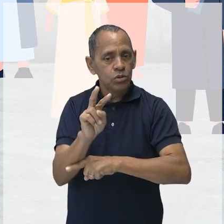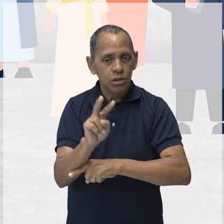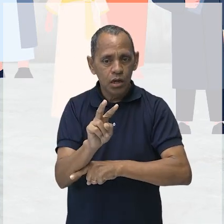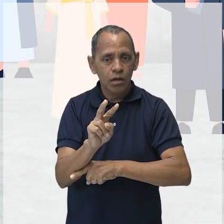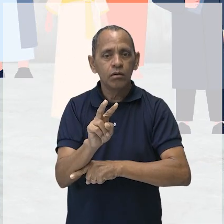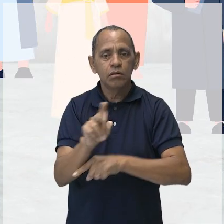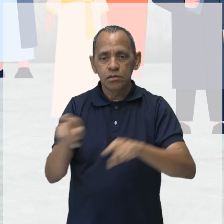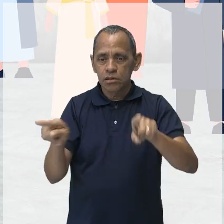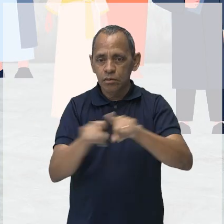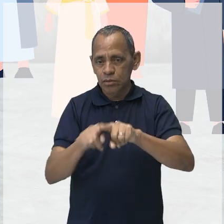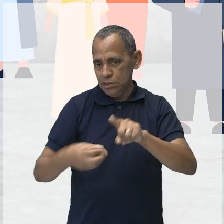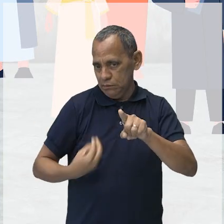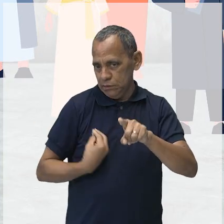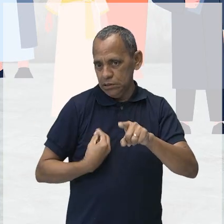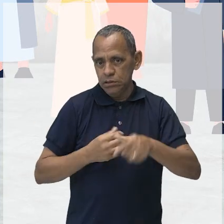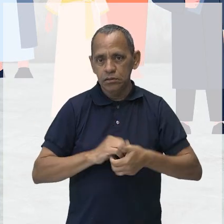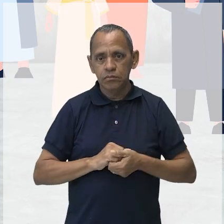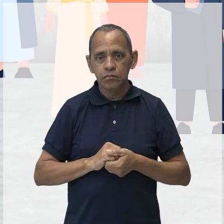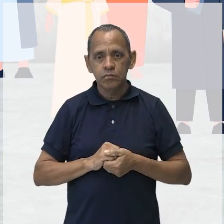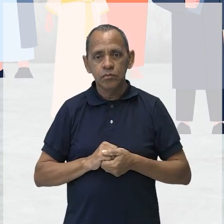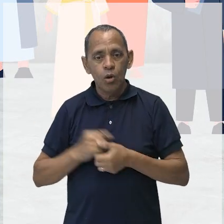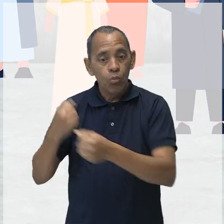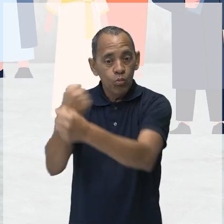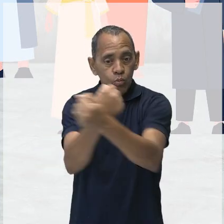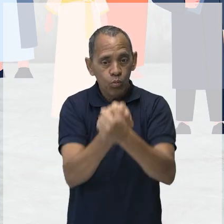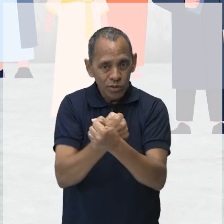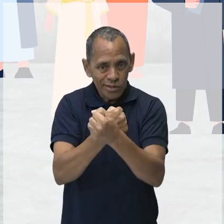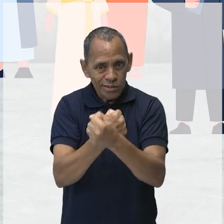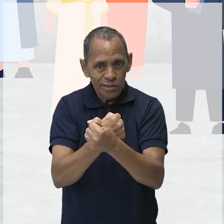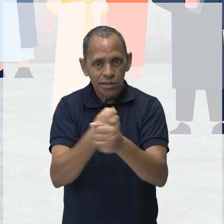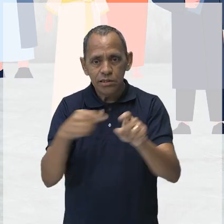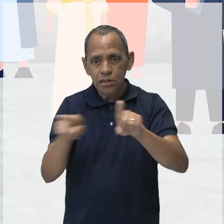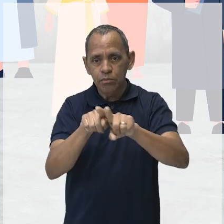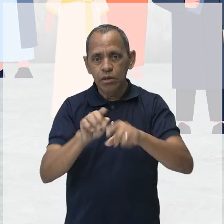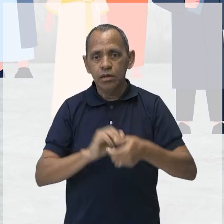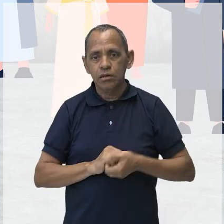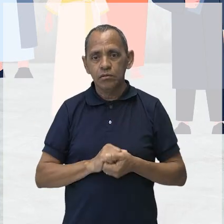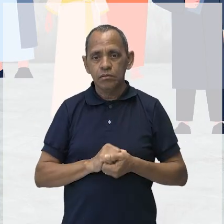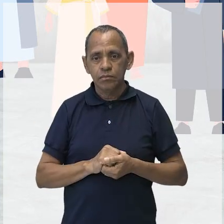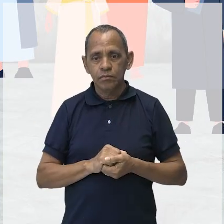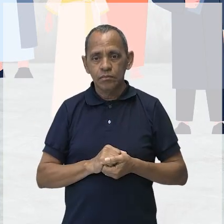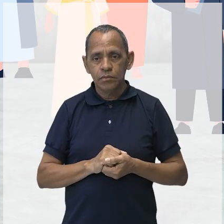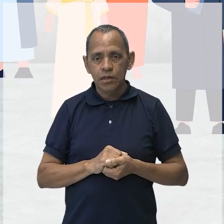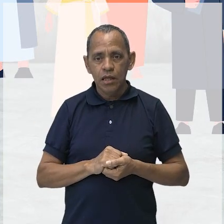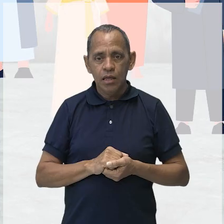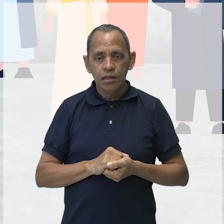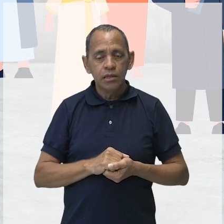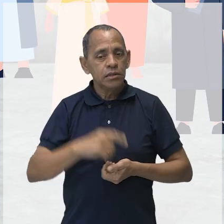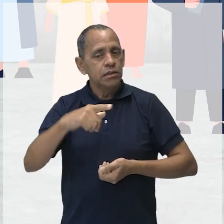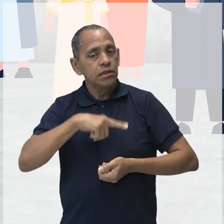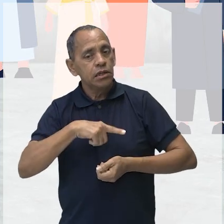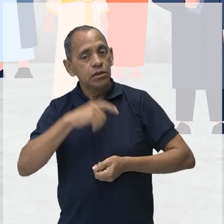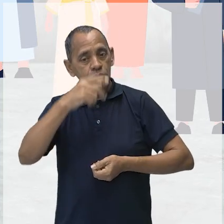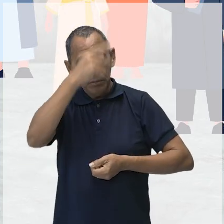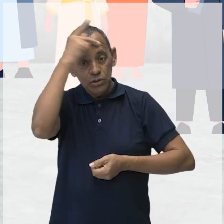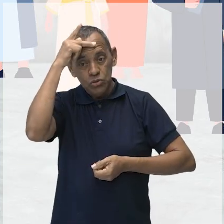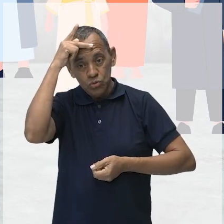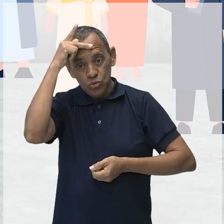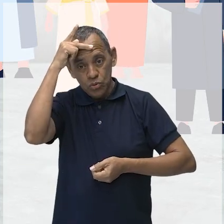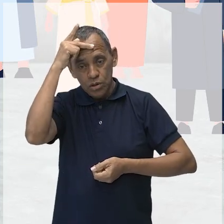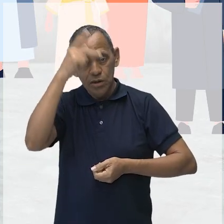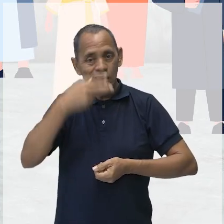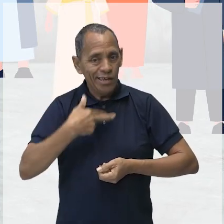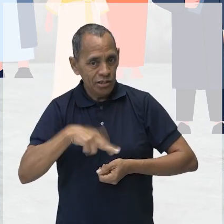e cuidar da vida, proteger a vida, né? Seja tendo a pessoa ou não uma religião. E